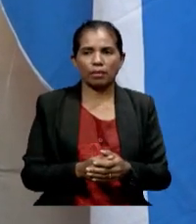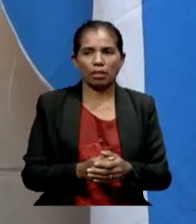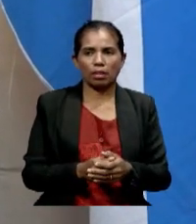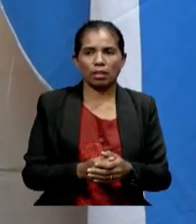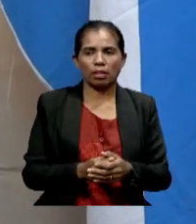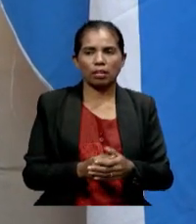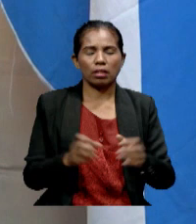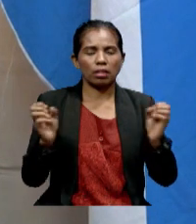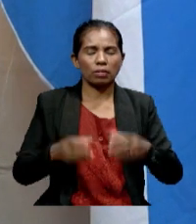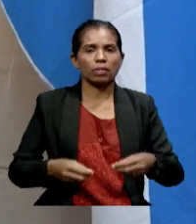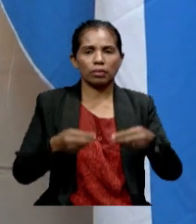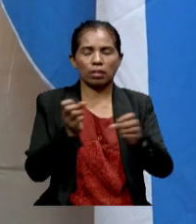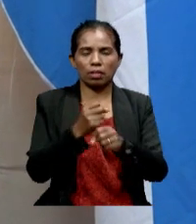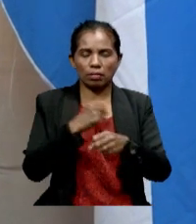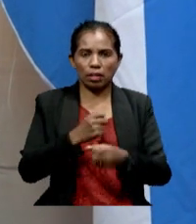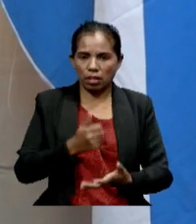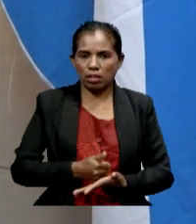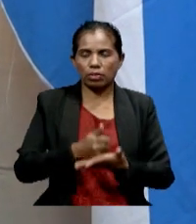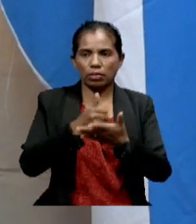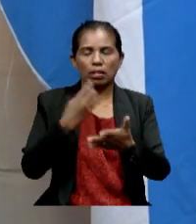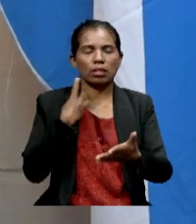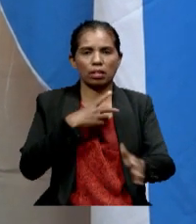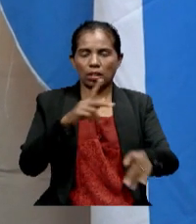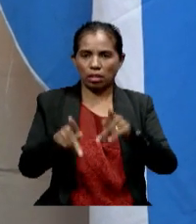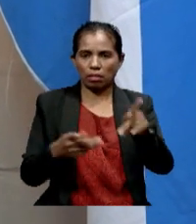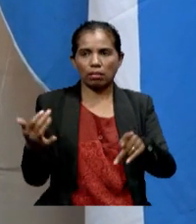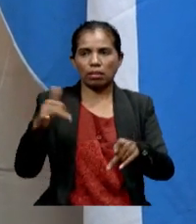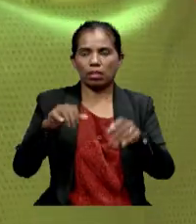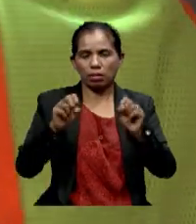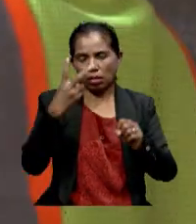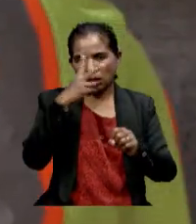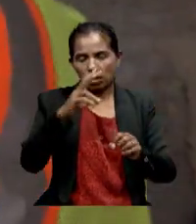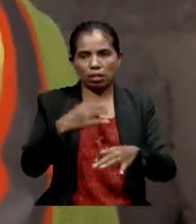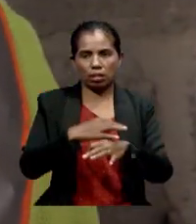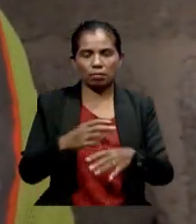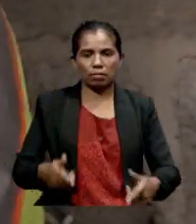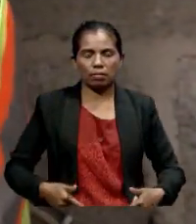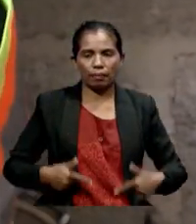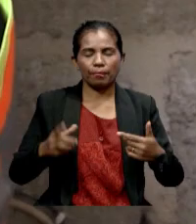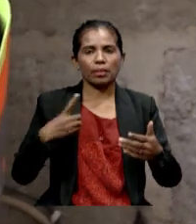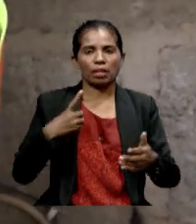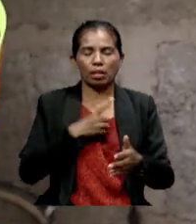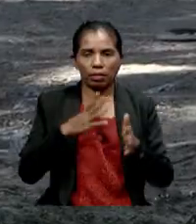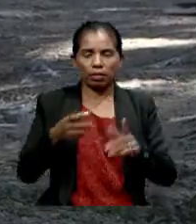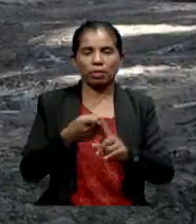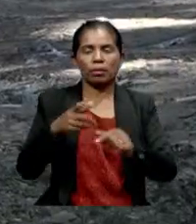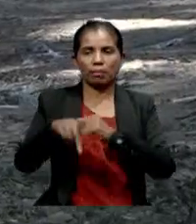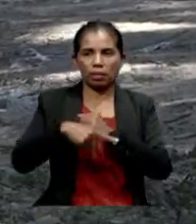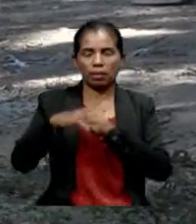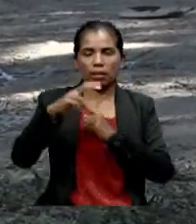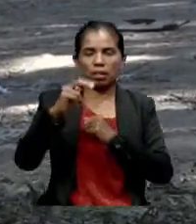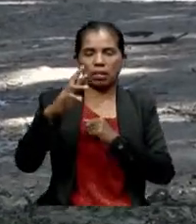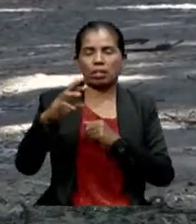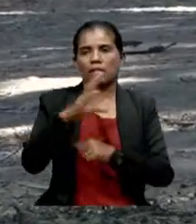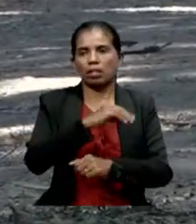os forma ira né bem bela ajuda e tem a população será tu fazer sem memórias. Antes né deputado se bancada Sanarte no conto preocupa